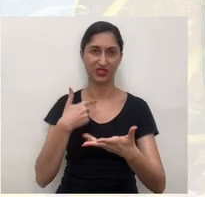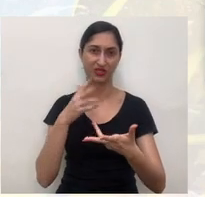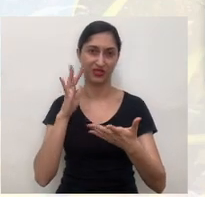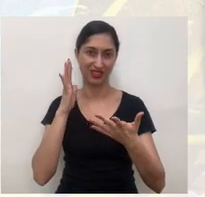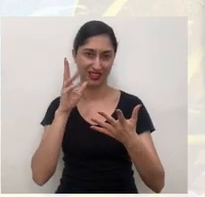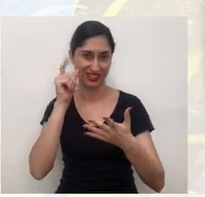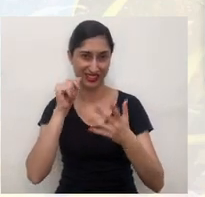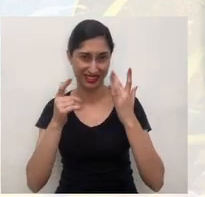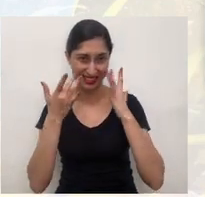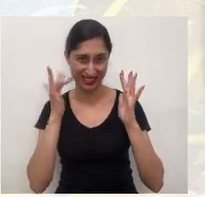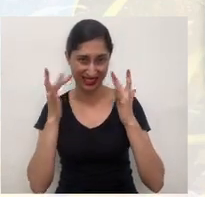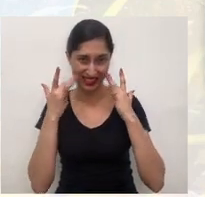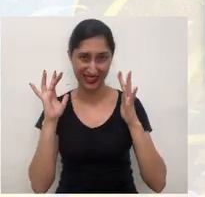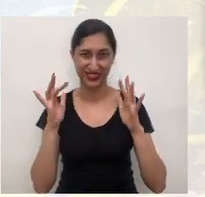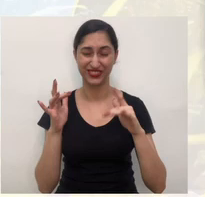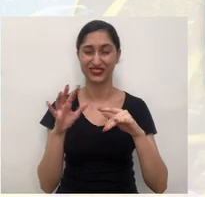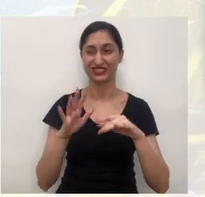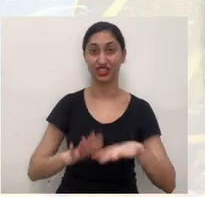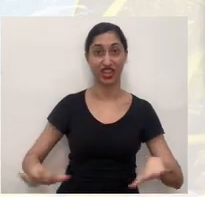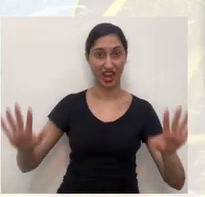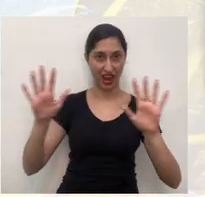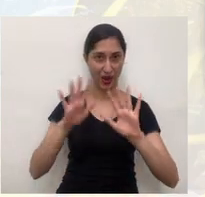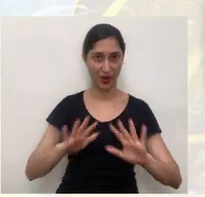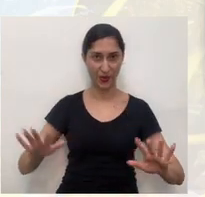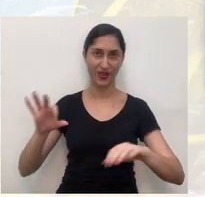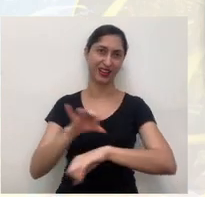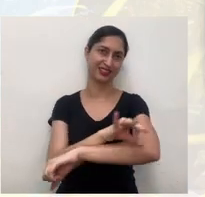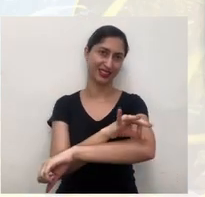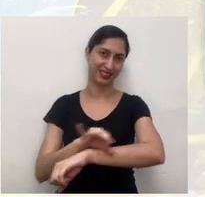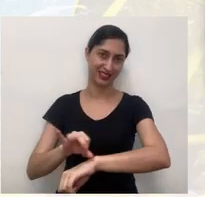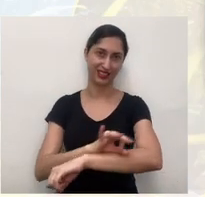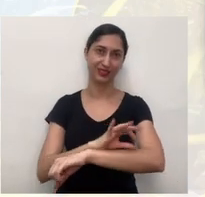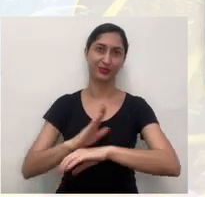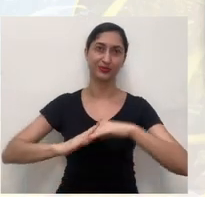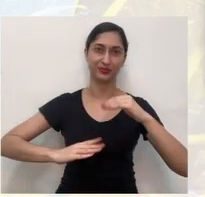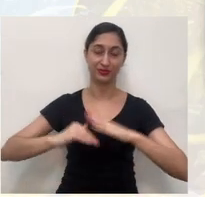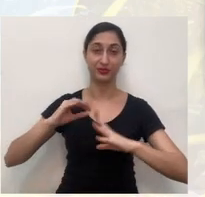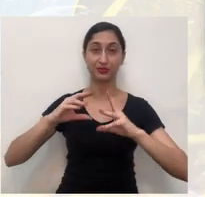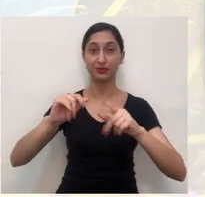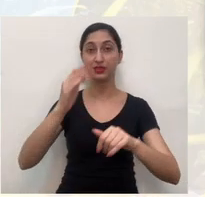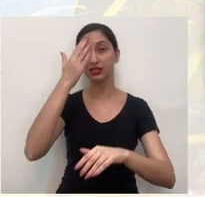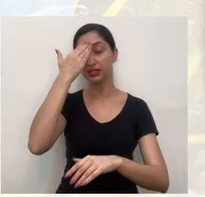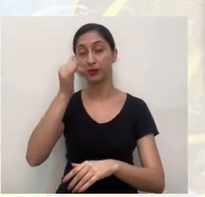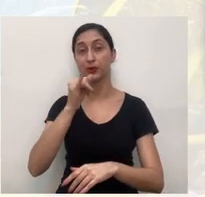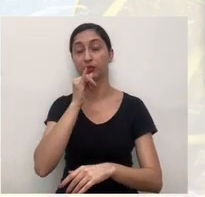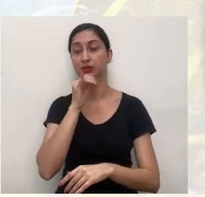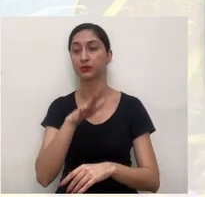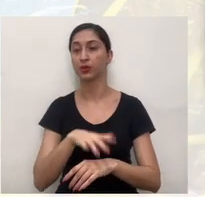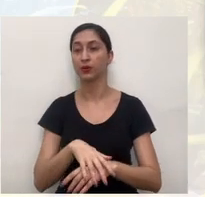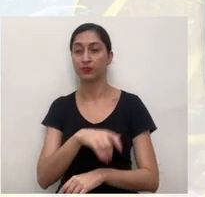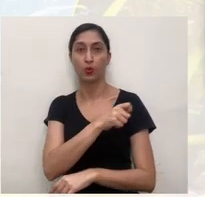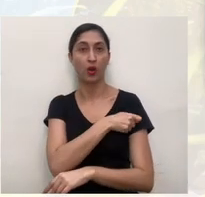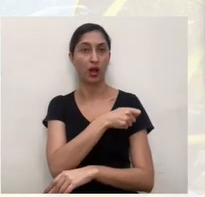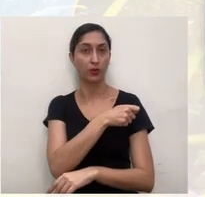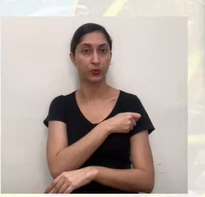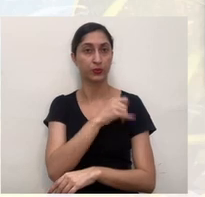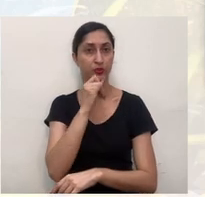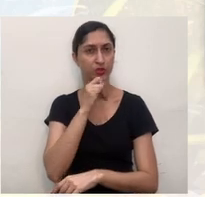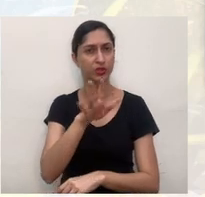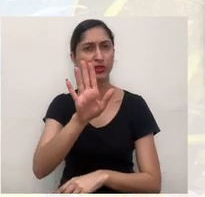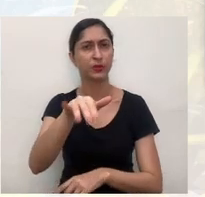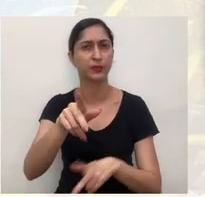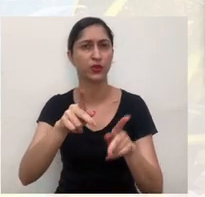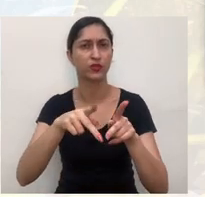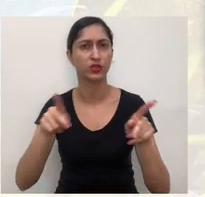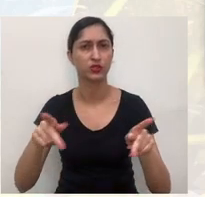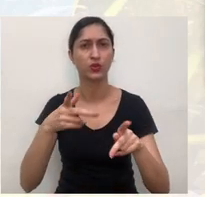arquitetos em geral sabem disso, né? Quando o aluno chegava para a gente e dizia assim: professor, quantos cortes